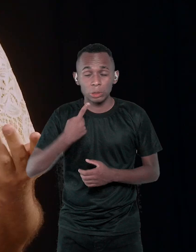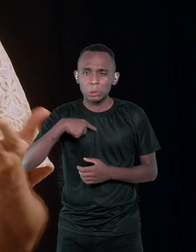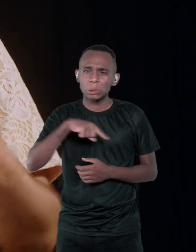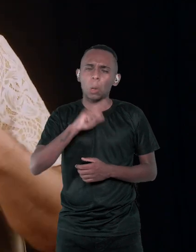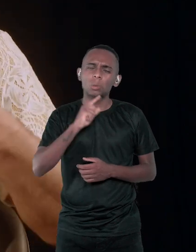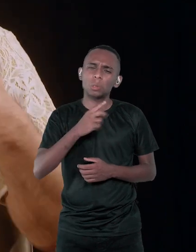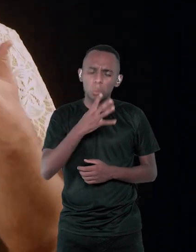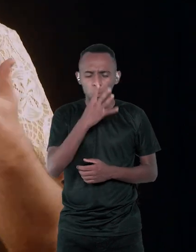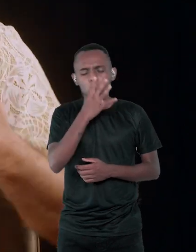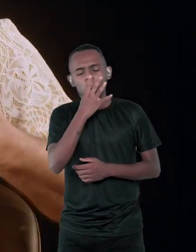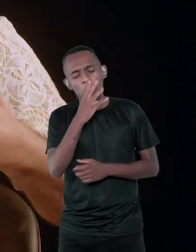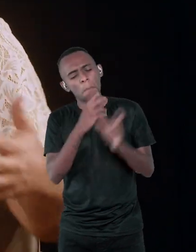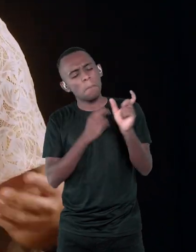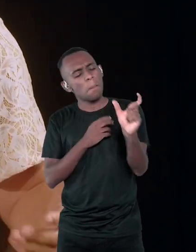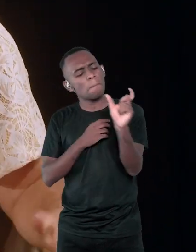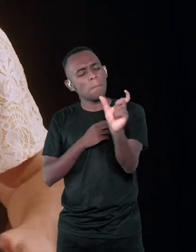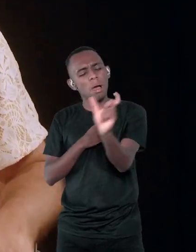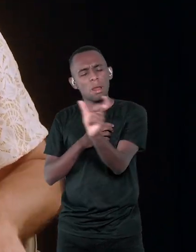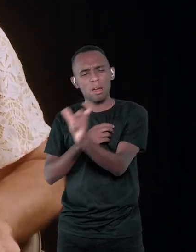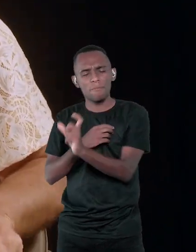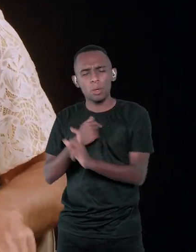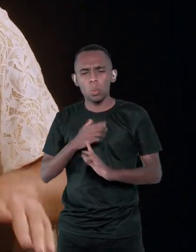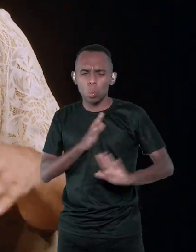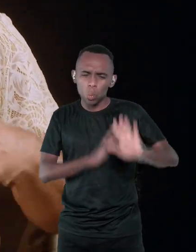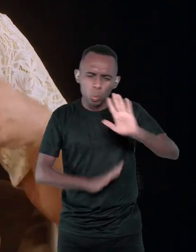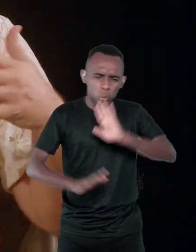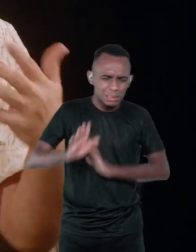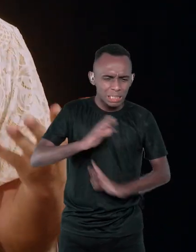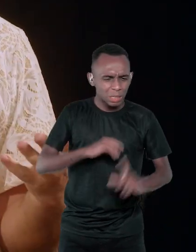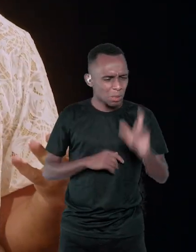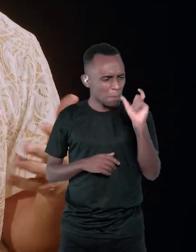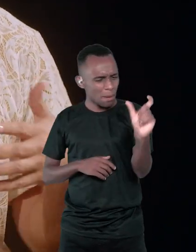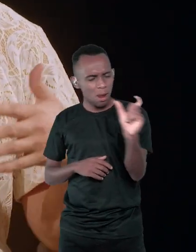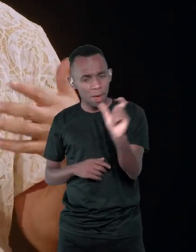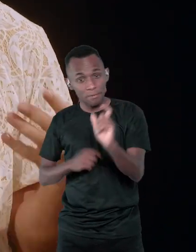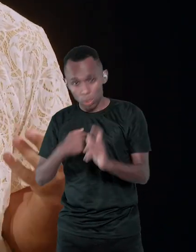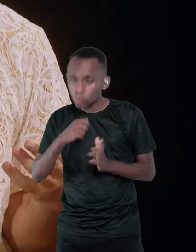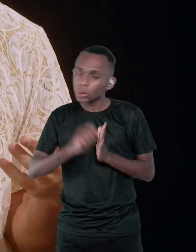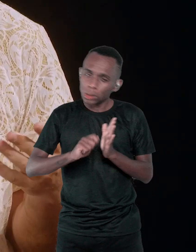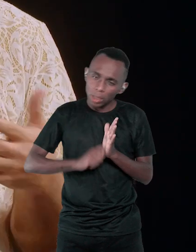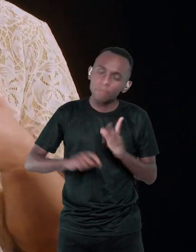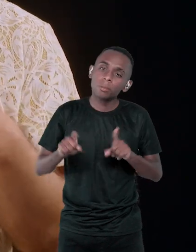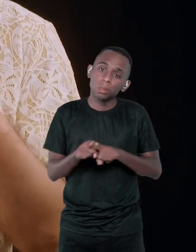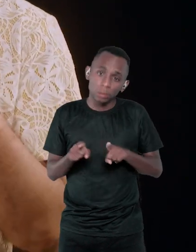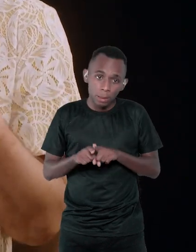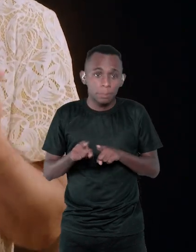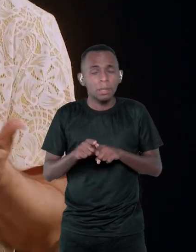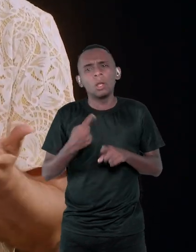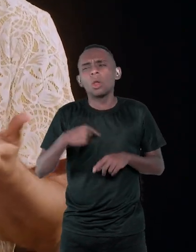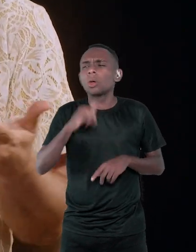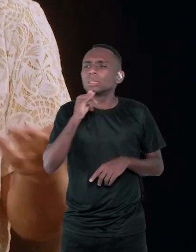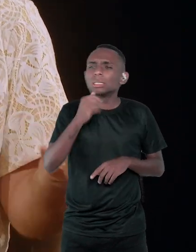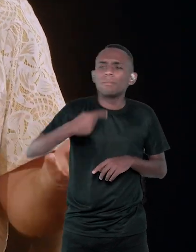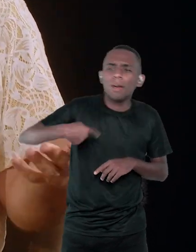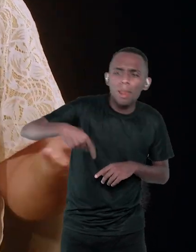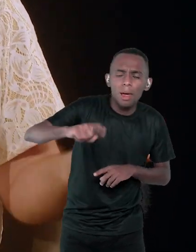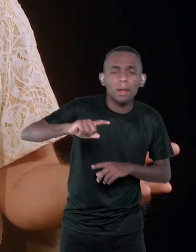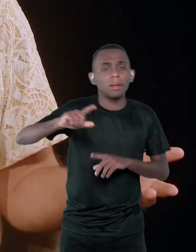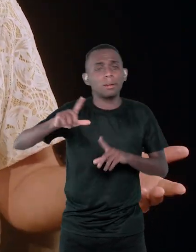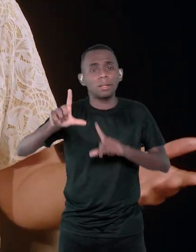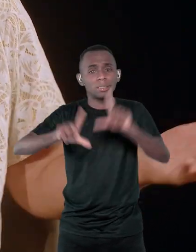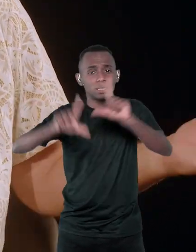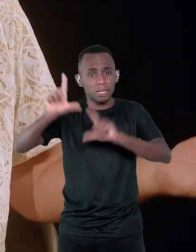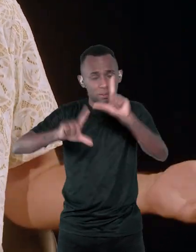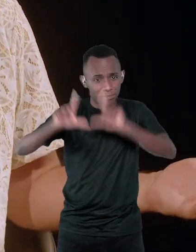admiração pelas palavras. Eu tenho um cuidado ao escrever, ao usá-las. Eu escrevo também, mesmo quando a gente vai para a televisão, a gente escreve. Televisão é